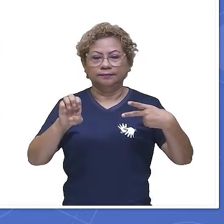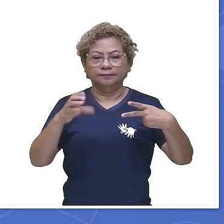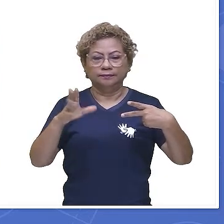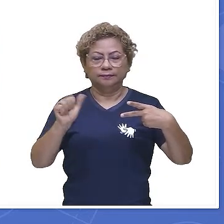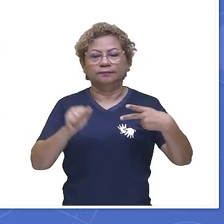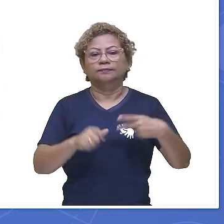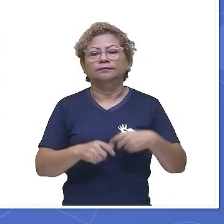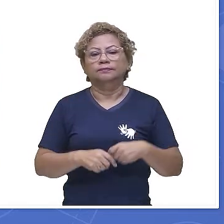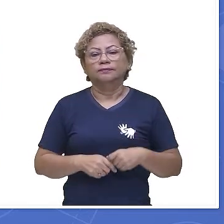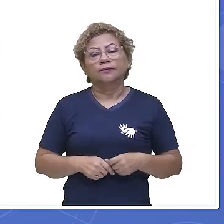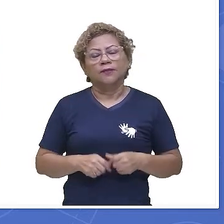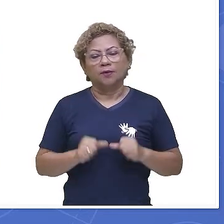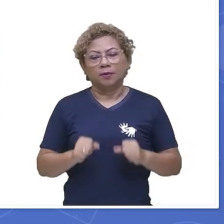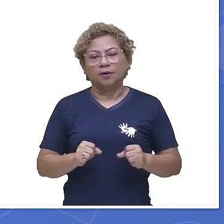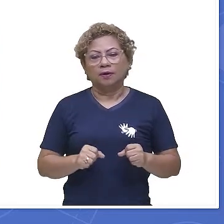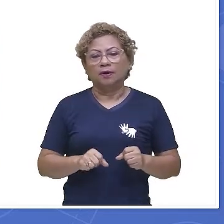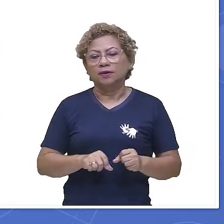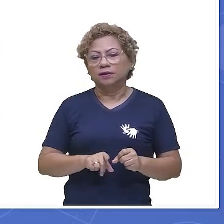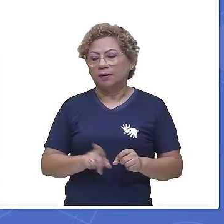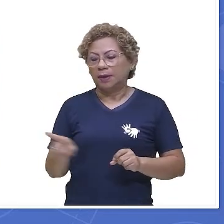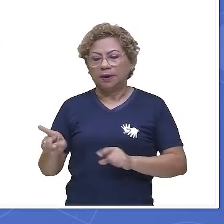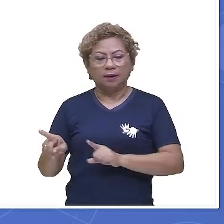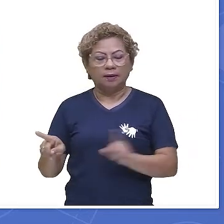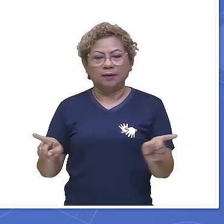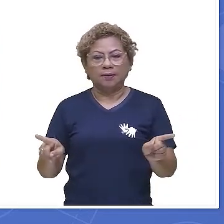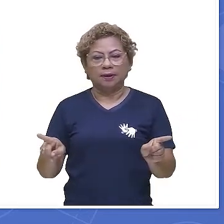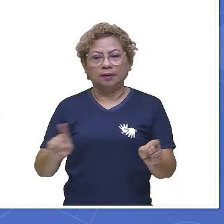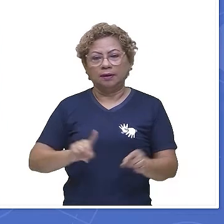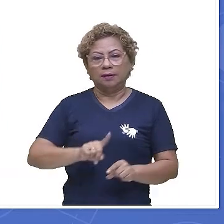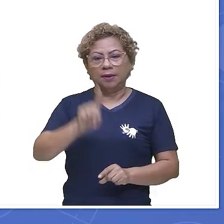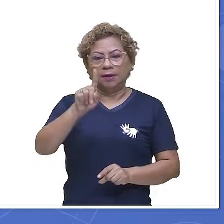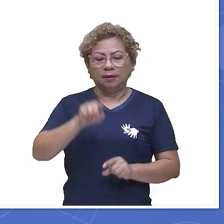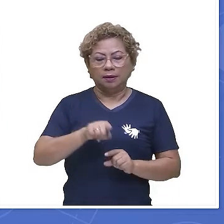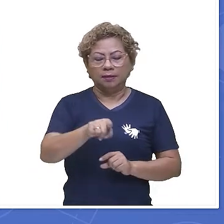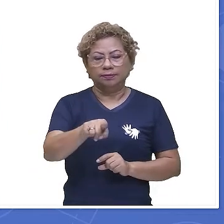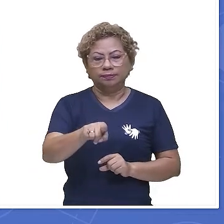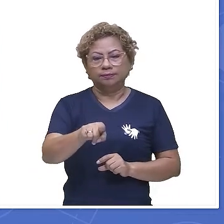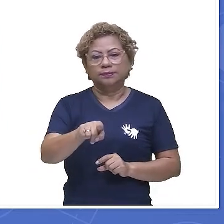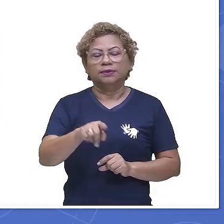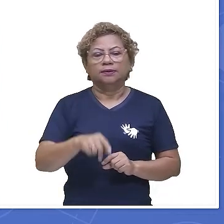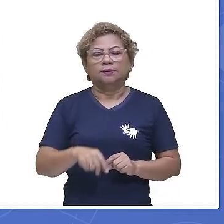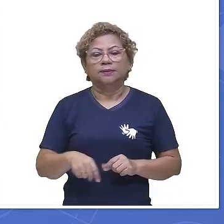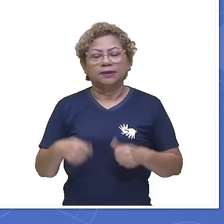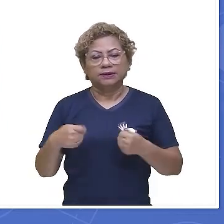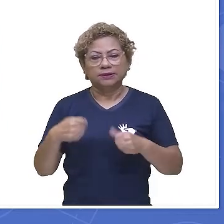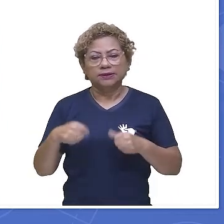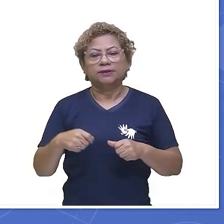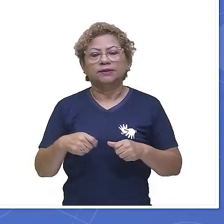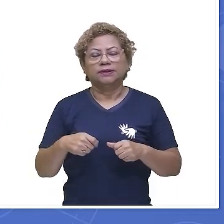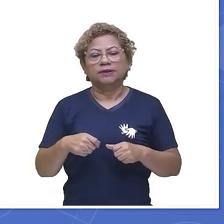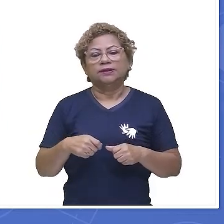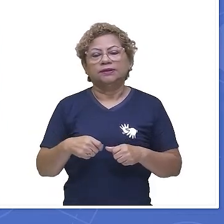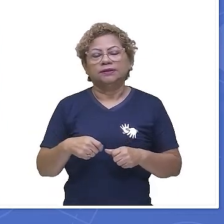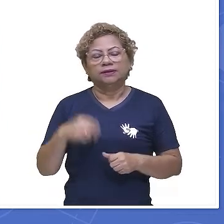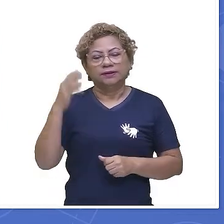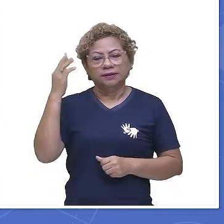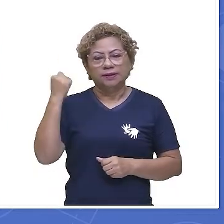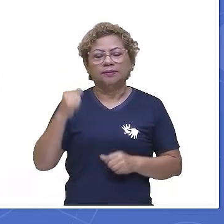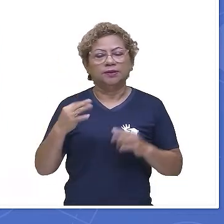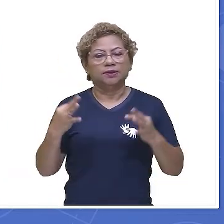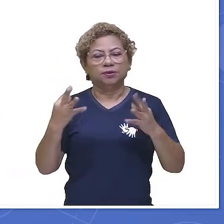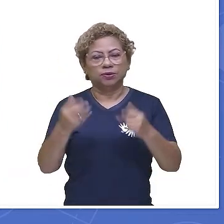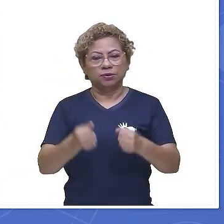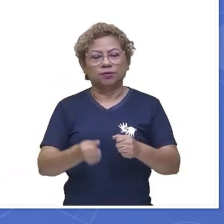Pode ser horizontal, vertical e diagonal. E precisa também de um sentido, para cima, para baixo, para a direita